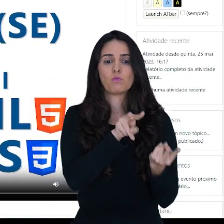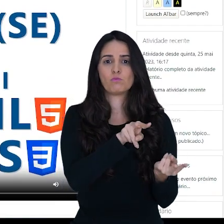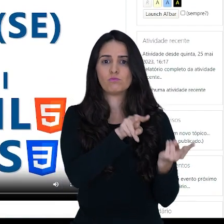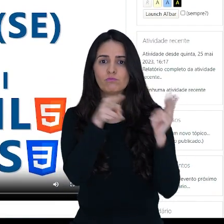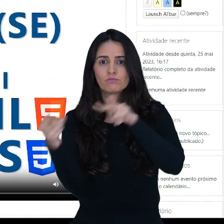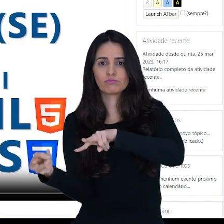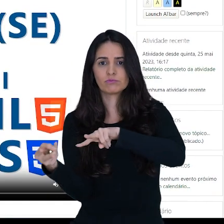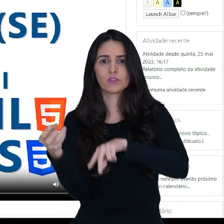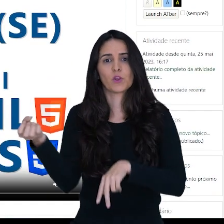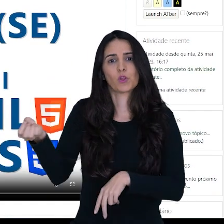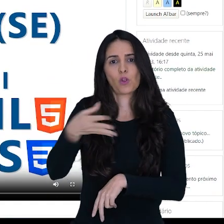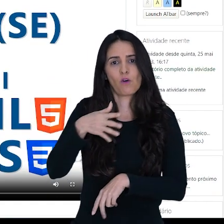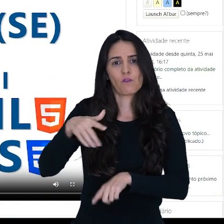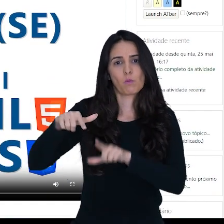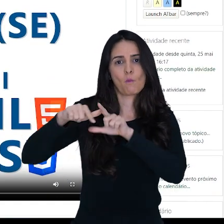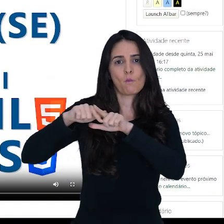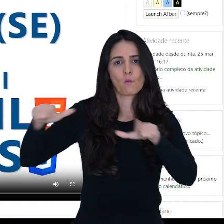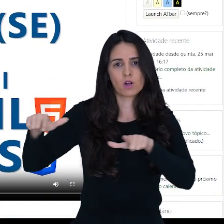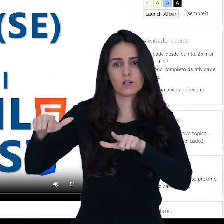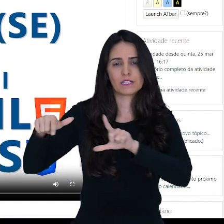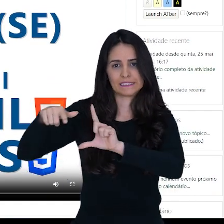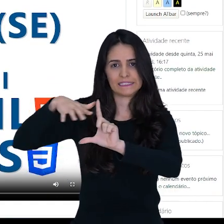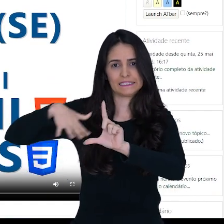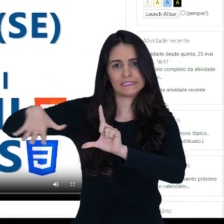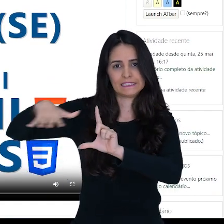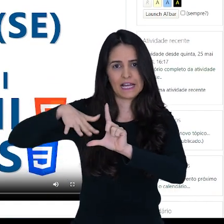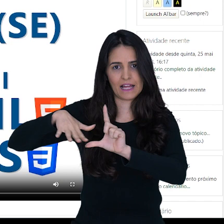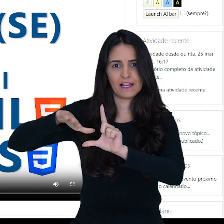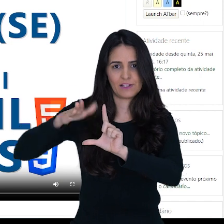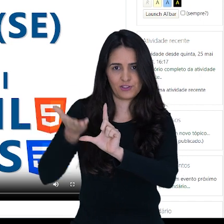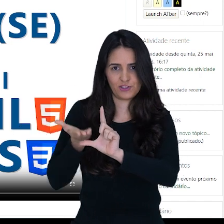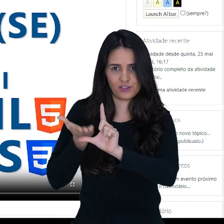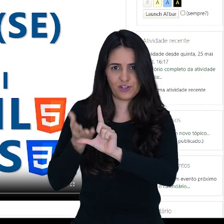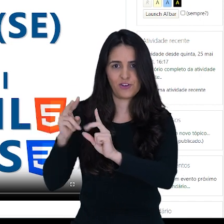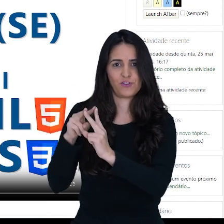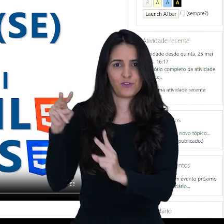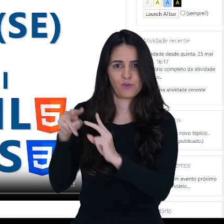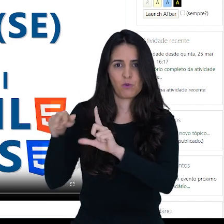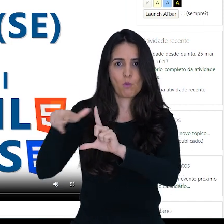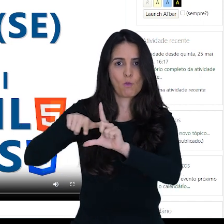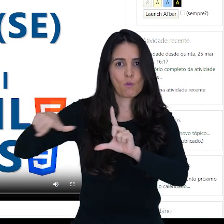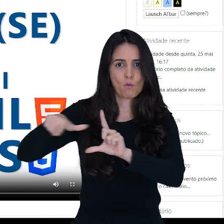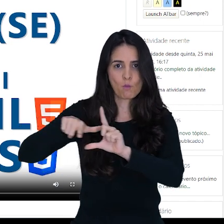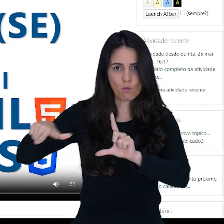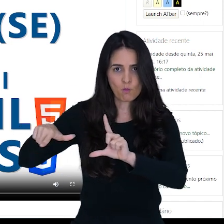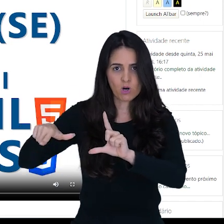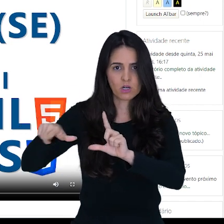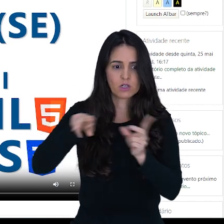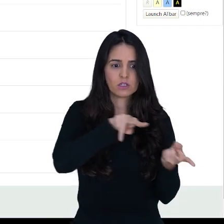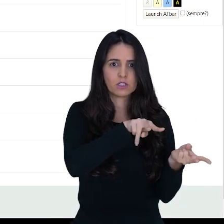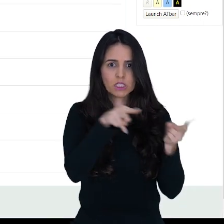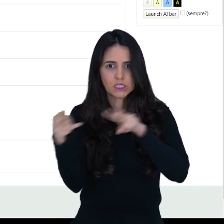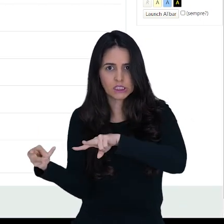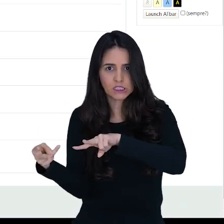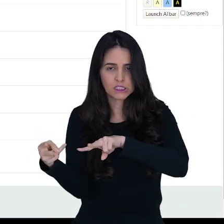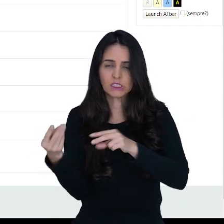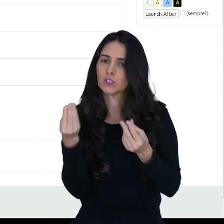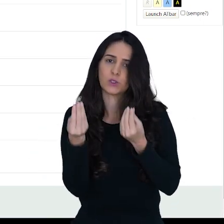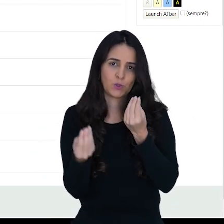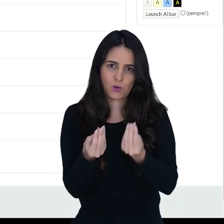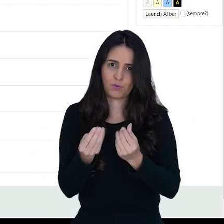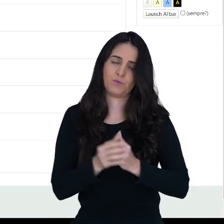te mostrar como importar essa sala para sua sala vazia como você faz o jeito mais simples